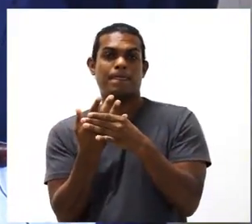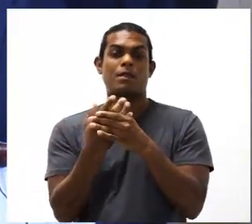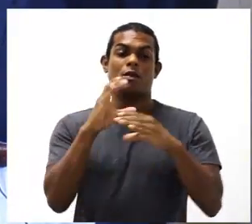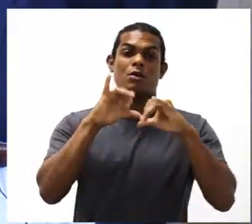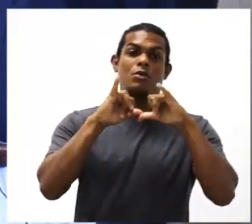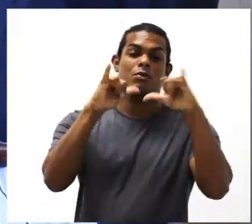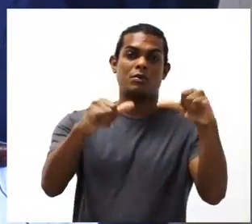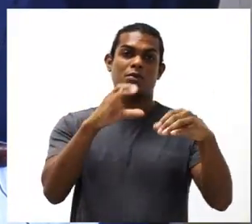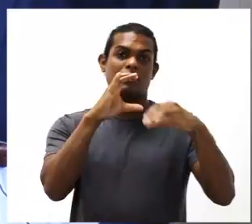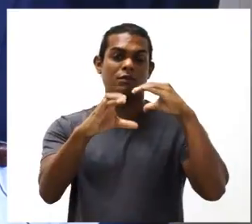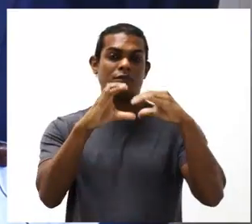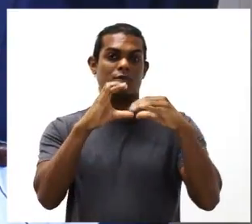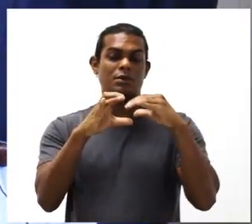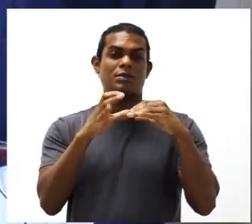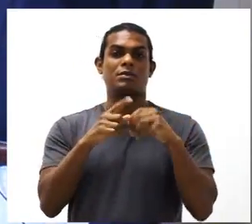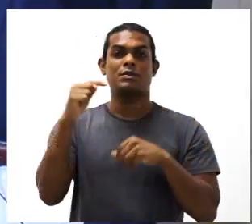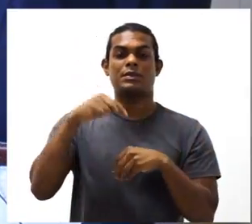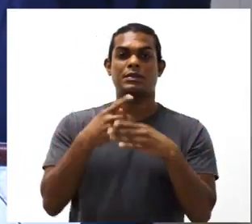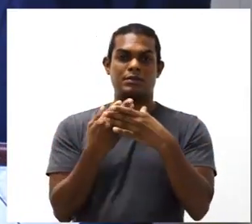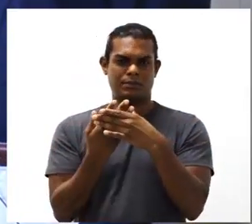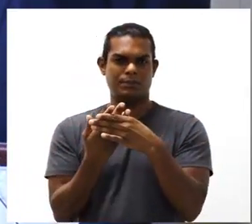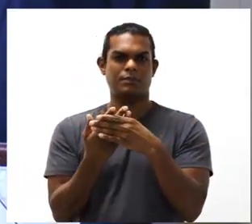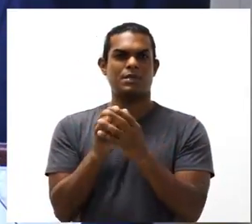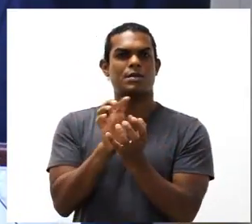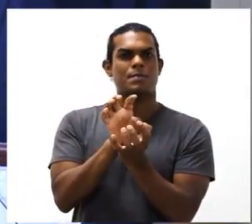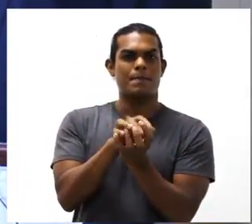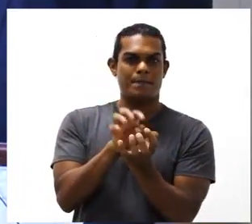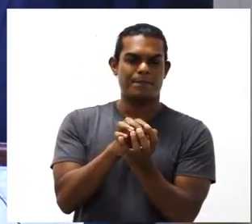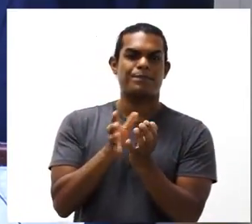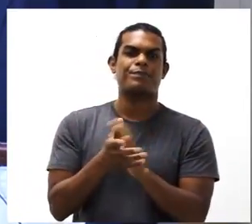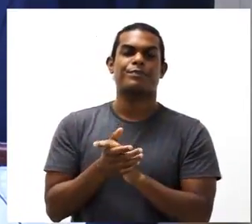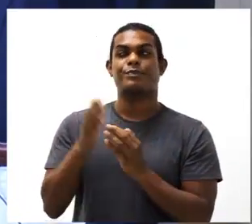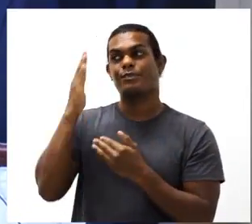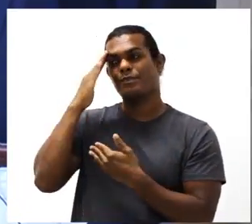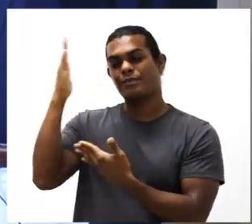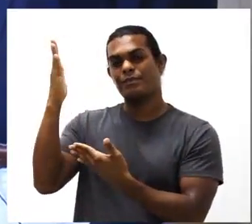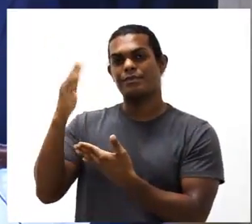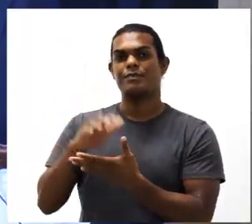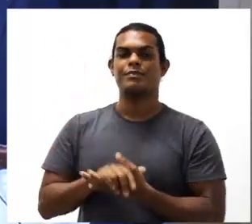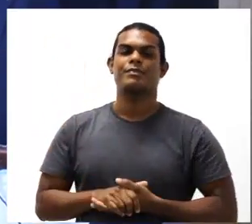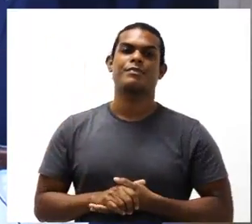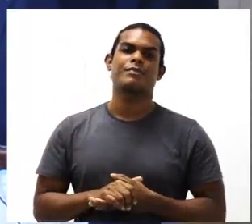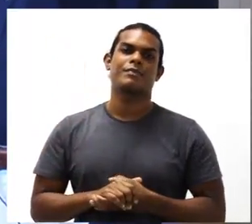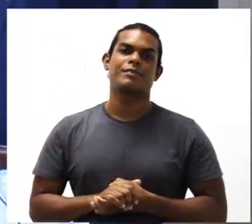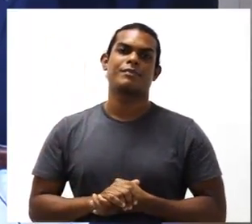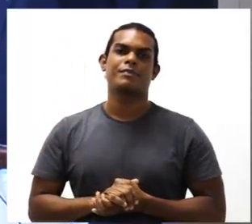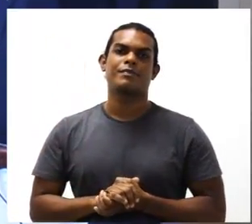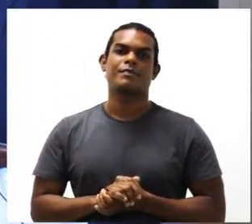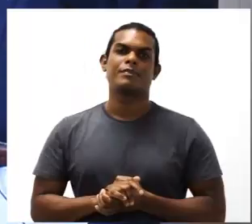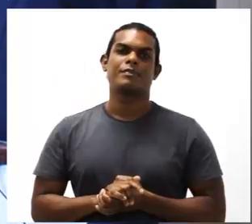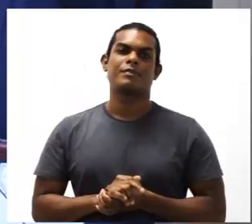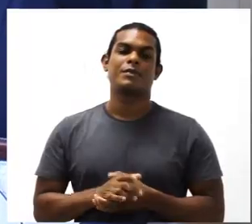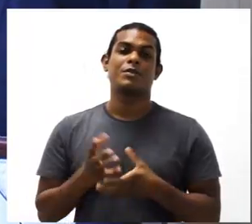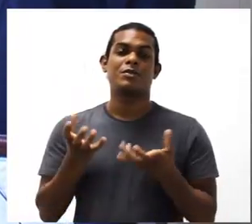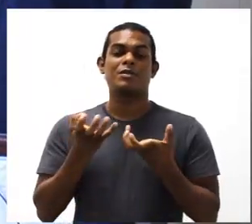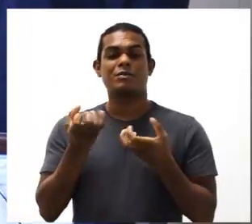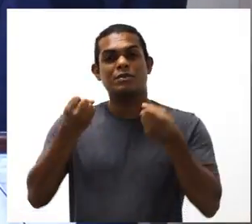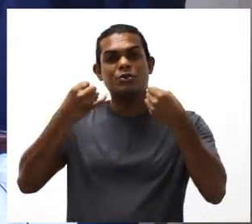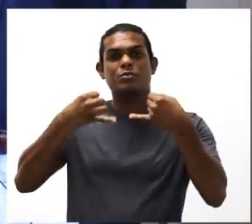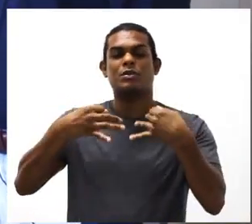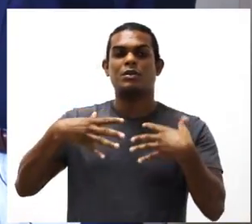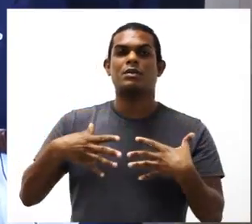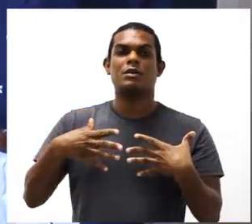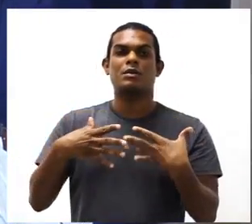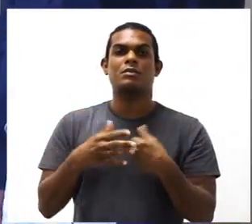de Informação aqui da Universidade Federal de Pernambuco. Professor Décio, muito obrigada pela sua presença aqui. E eu gostaria, professor, que o senhor falasse aqui para os